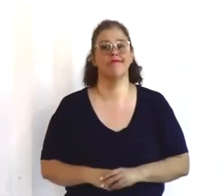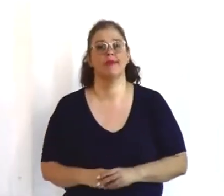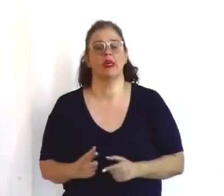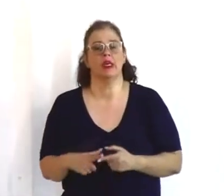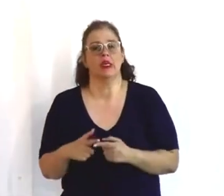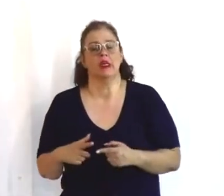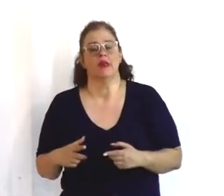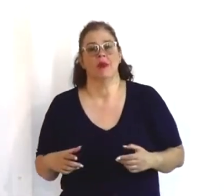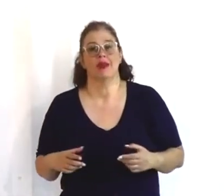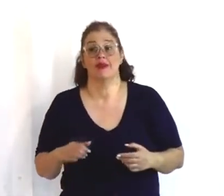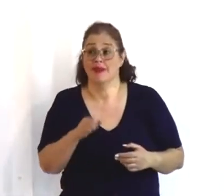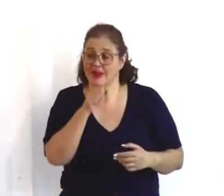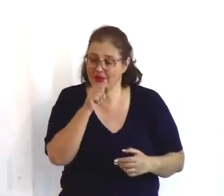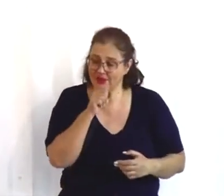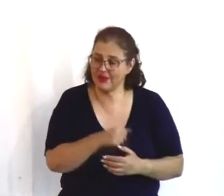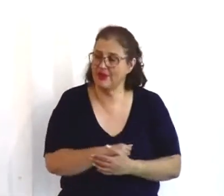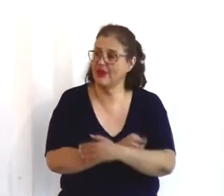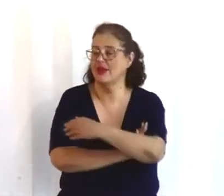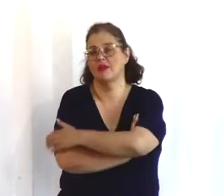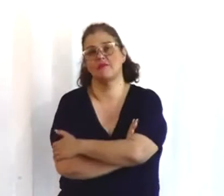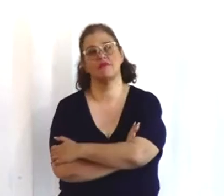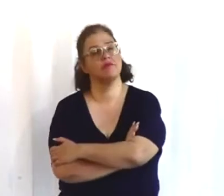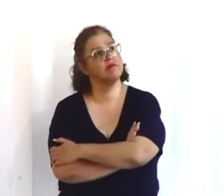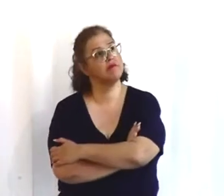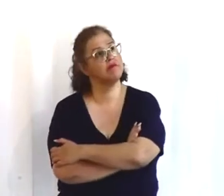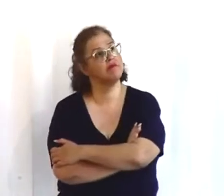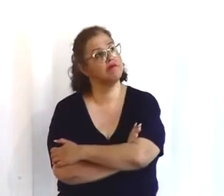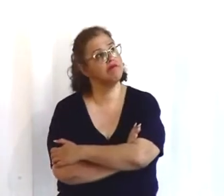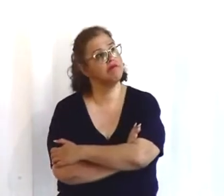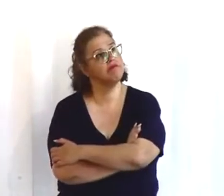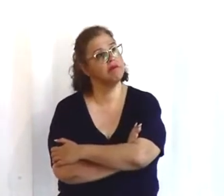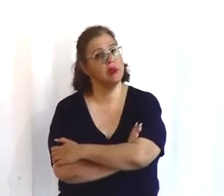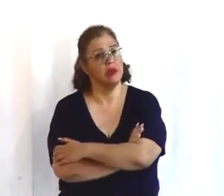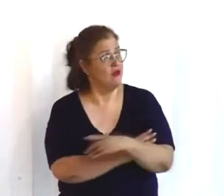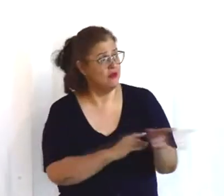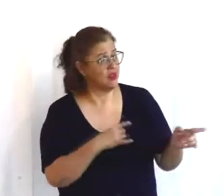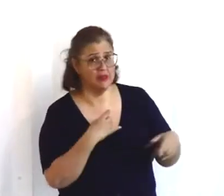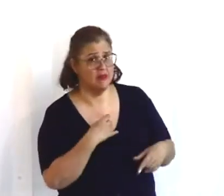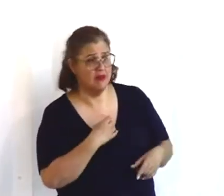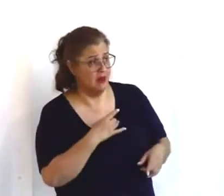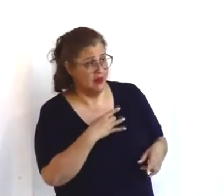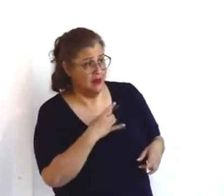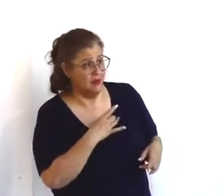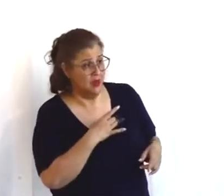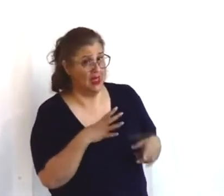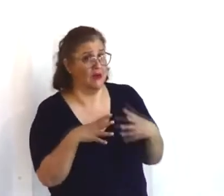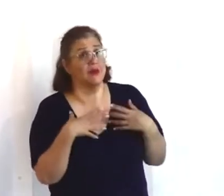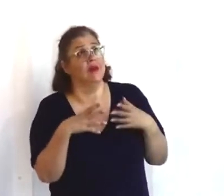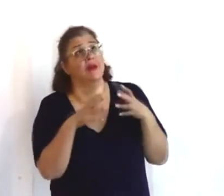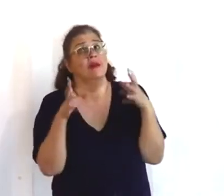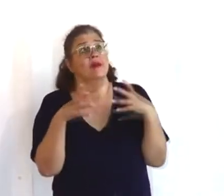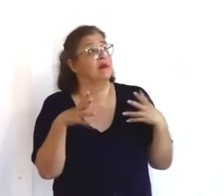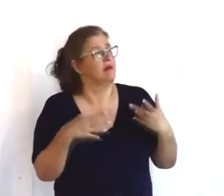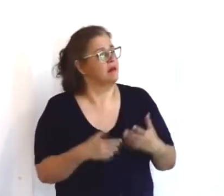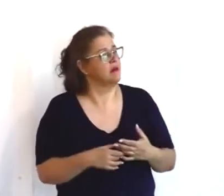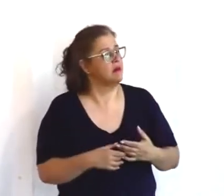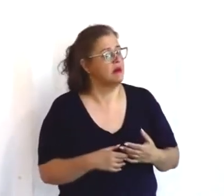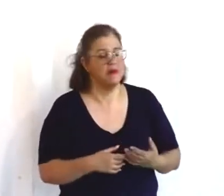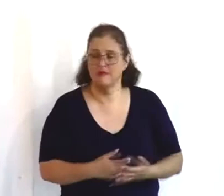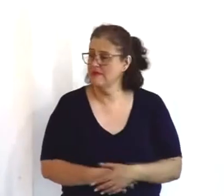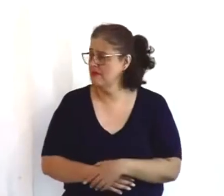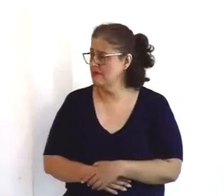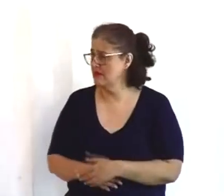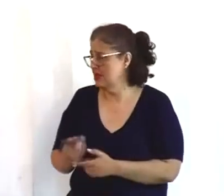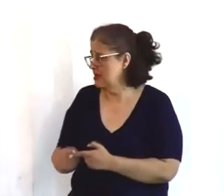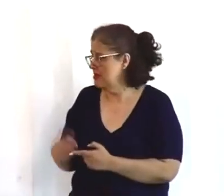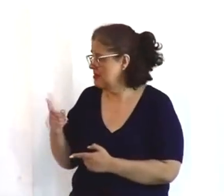viver é Cristo e o morrer é lucro. Você tem essa convicção? Essa promessa também é para nós.